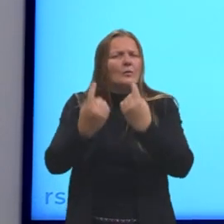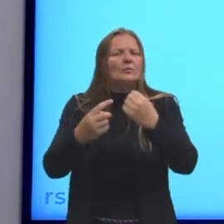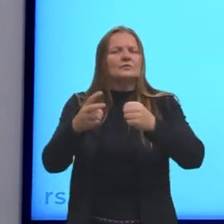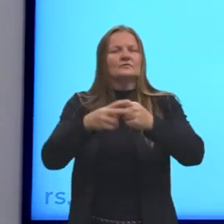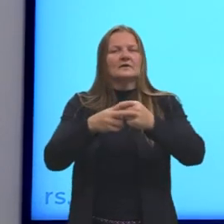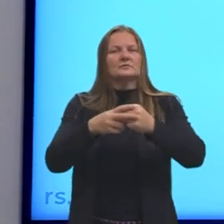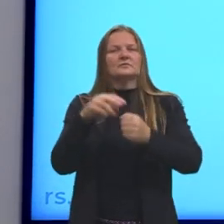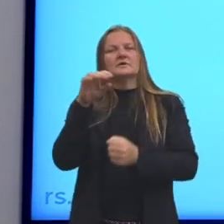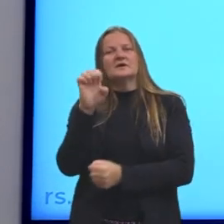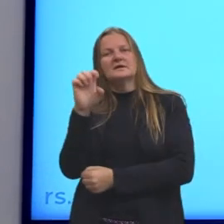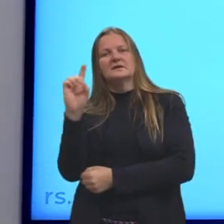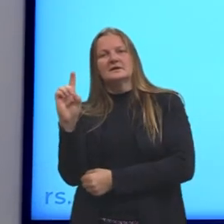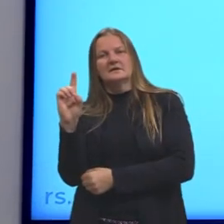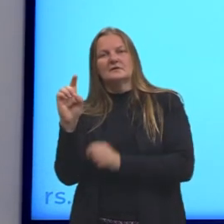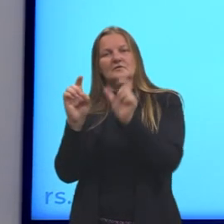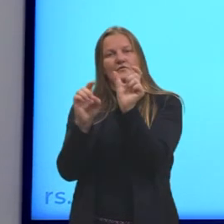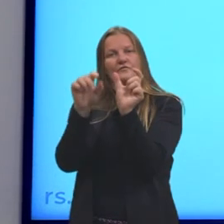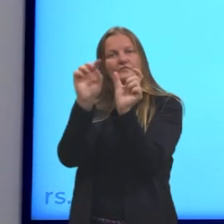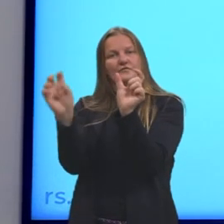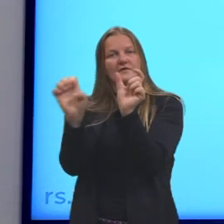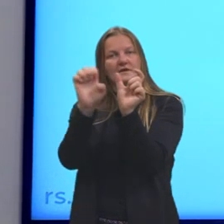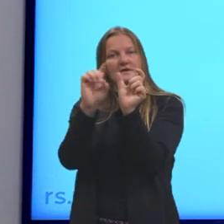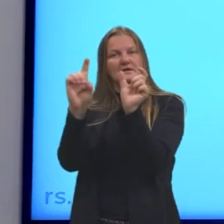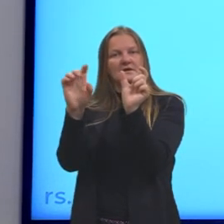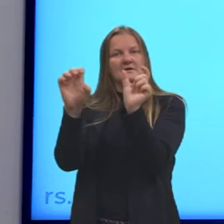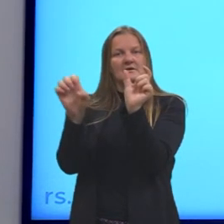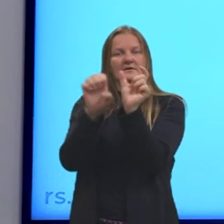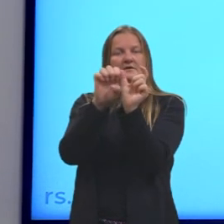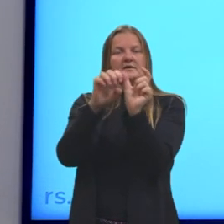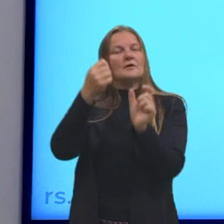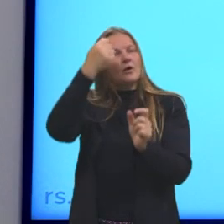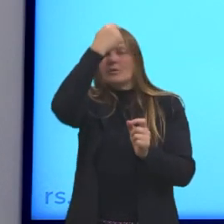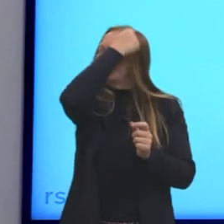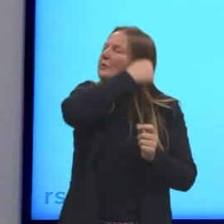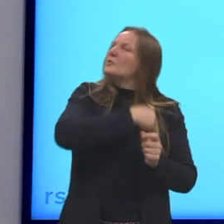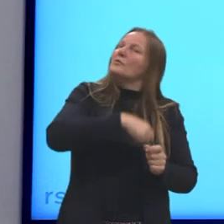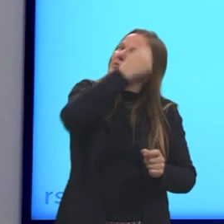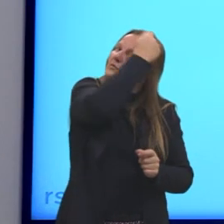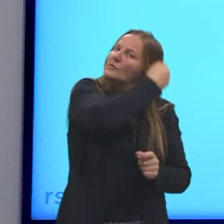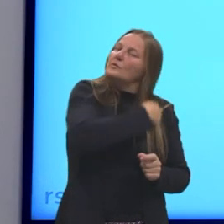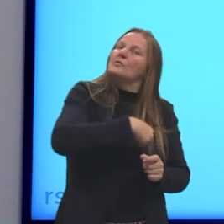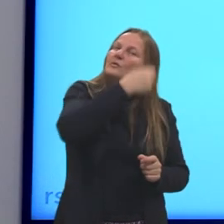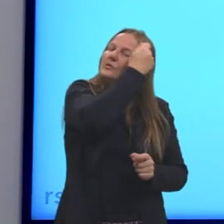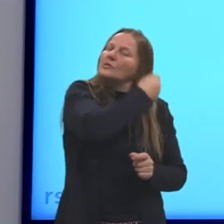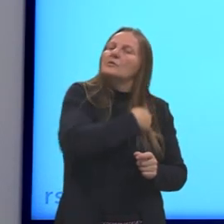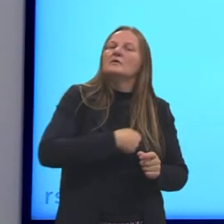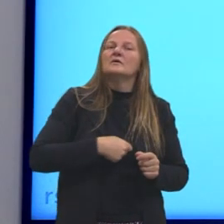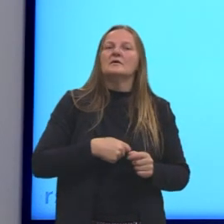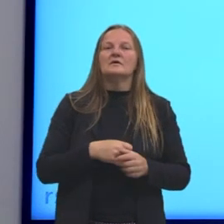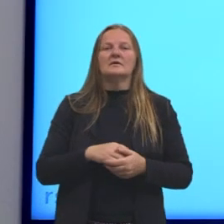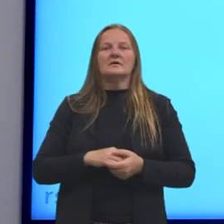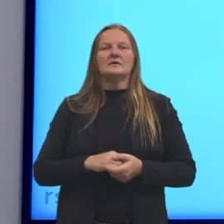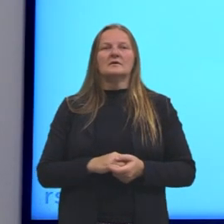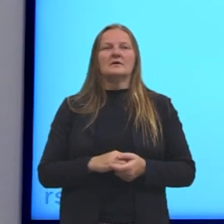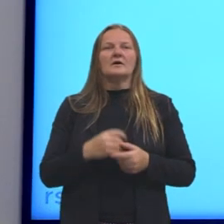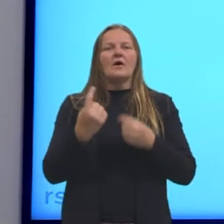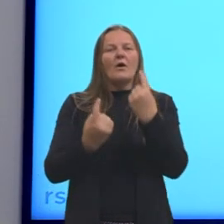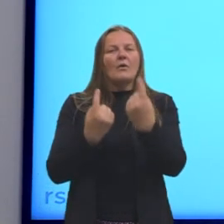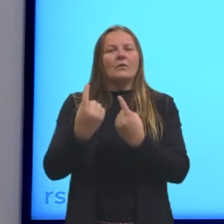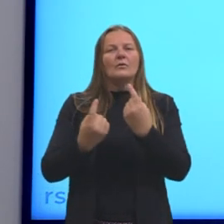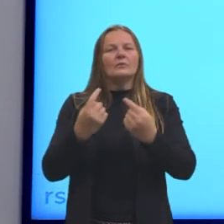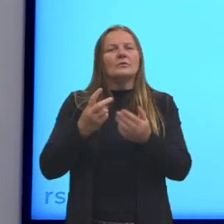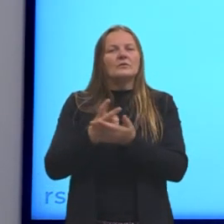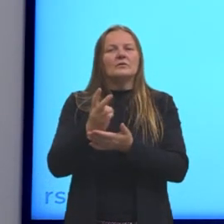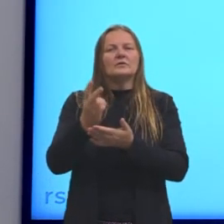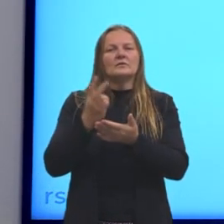verbos recebem e b o combo que é o pentear ocorreu o frame e assim por